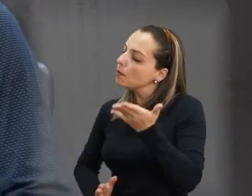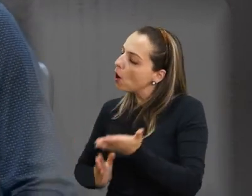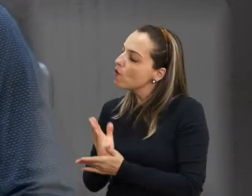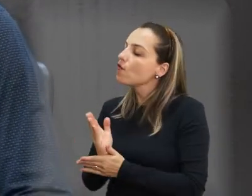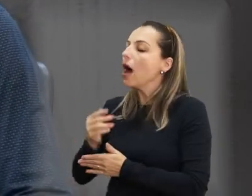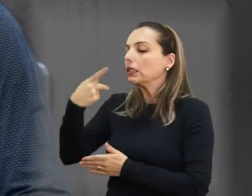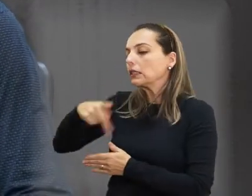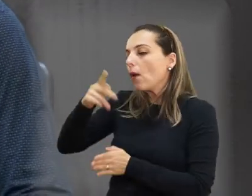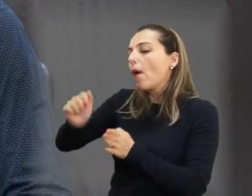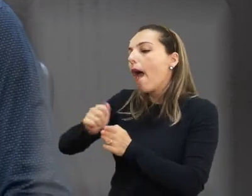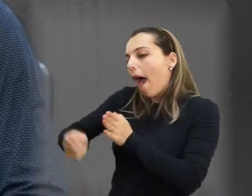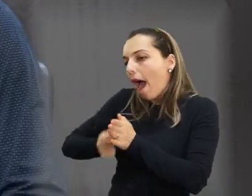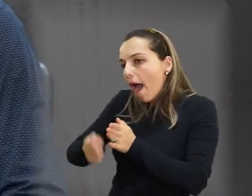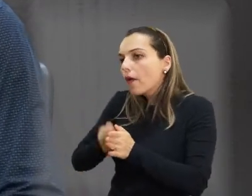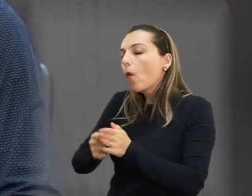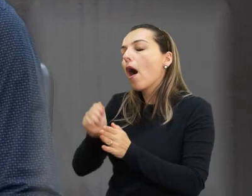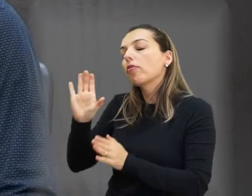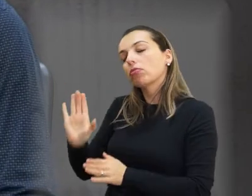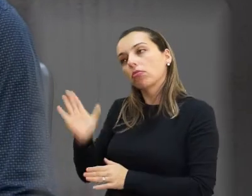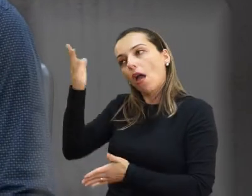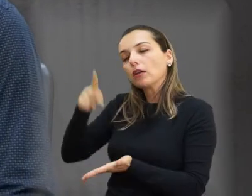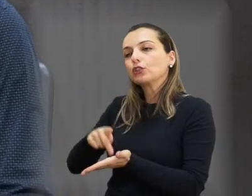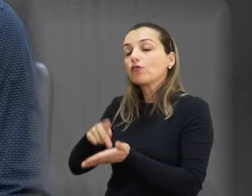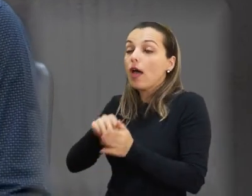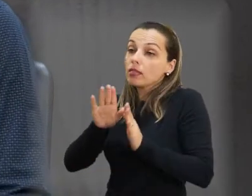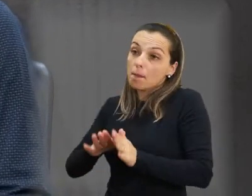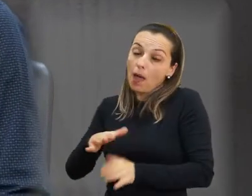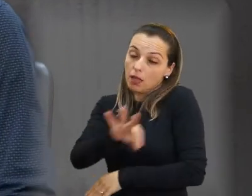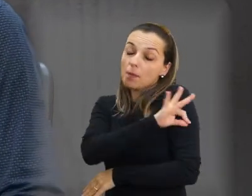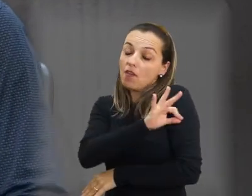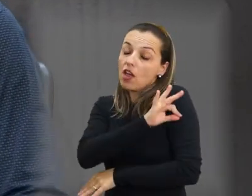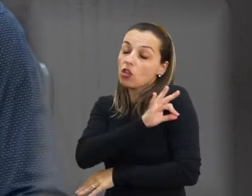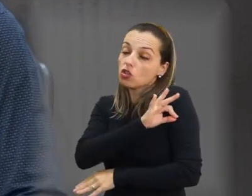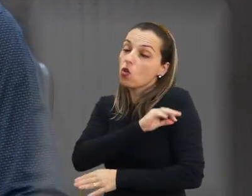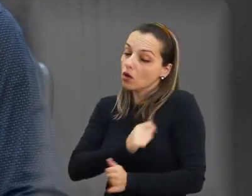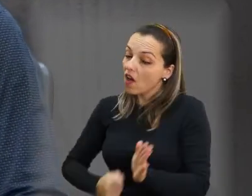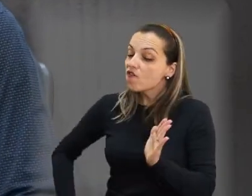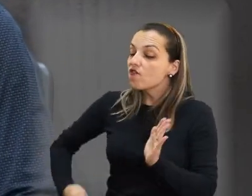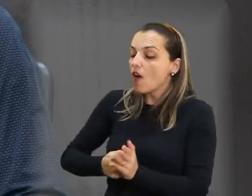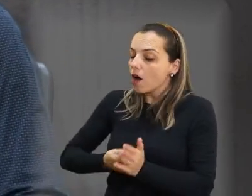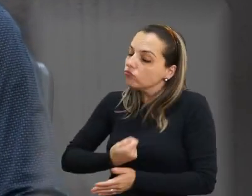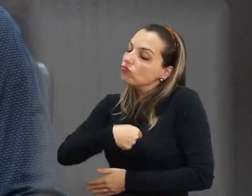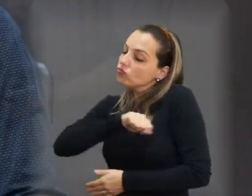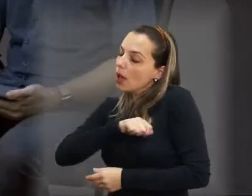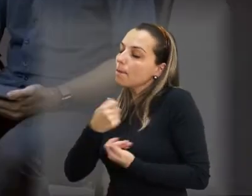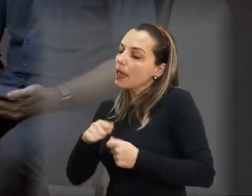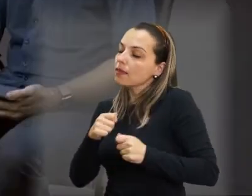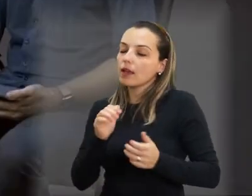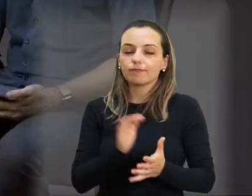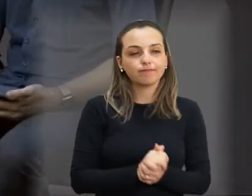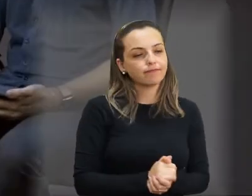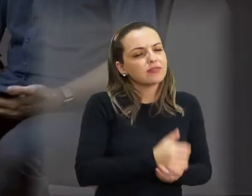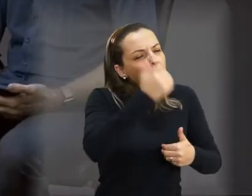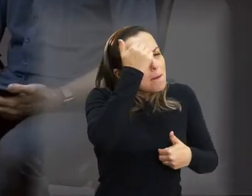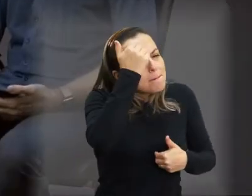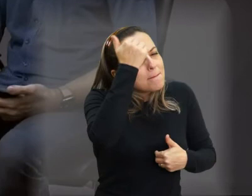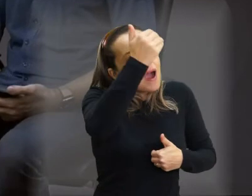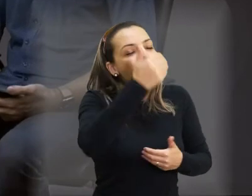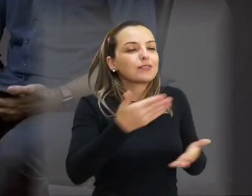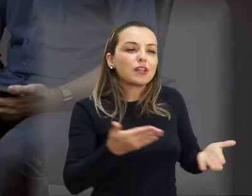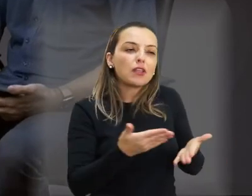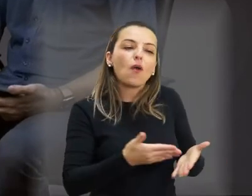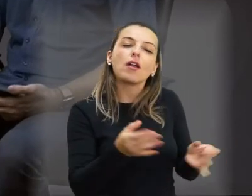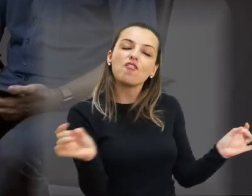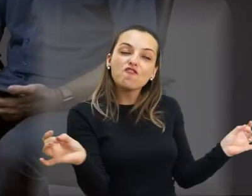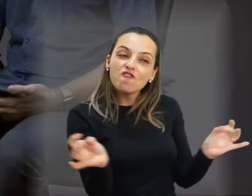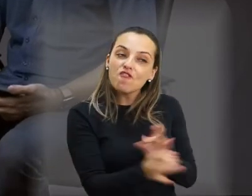realizado em nossa cidade. Mas aí o executivo, com as armas que tem, com a vigilância e tudo mais, tem que fazer o papel de fiscalizador. Obrigado, vereador. Estamos